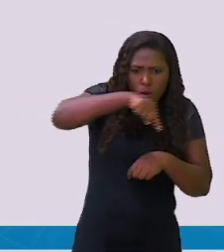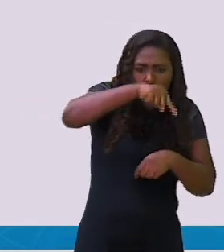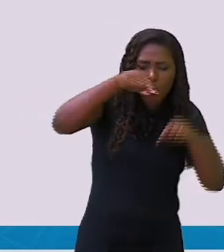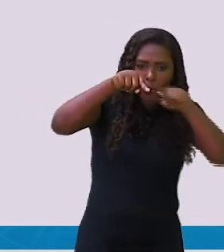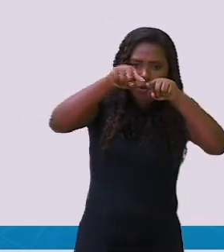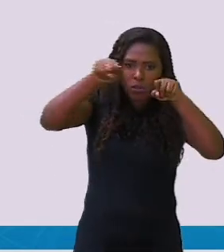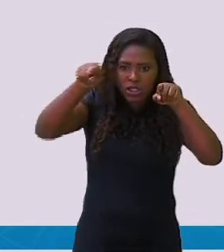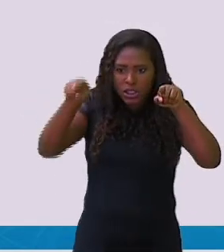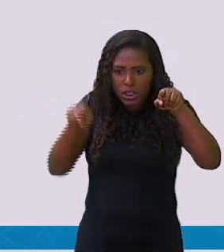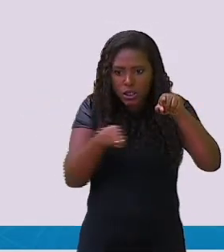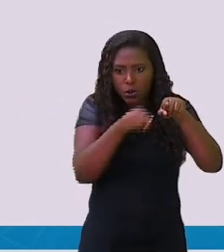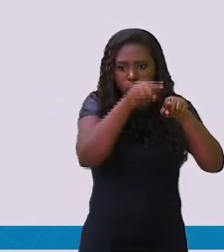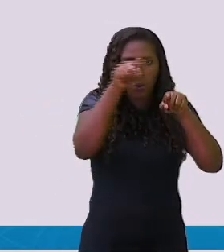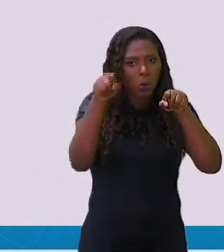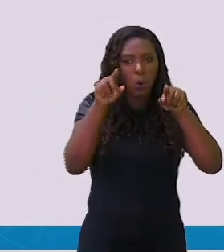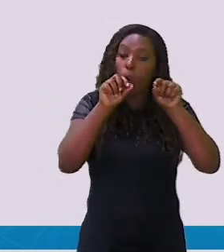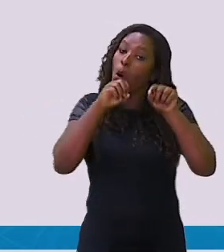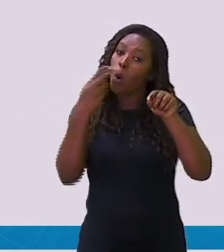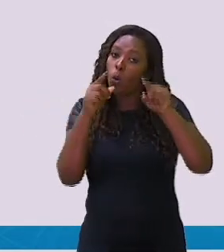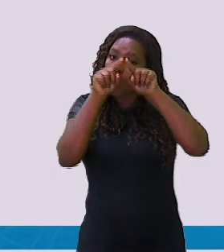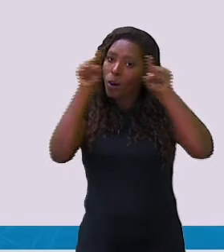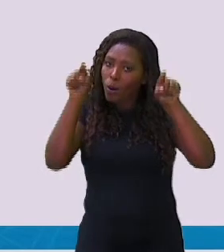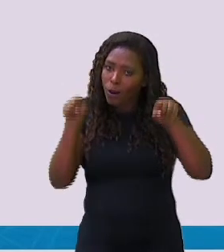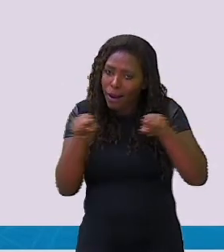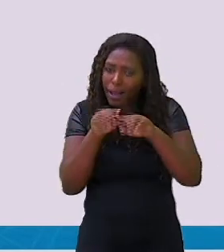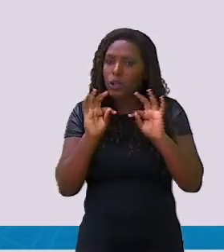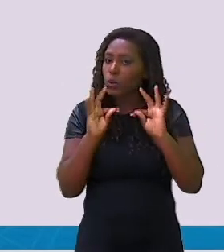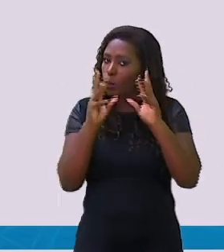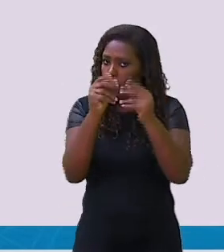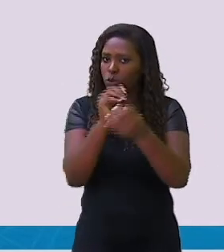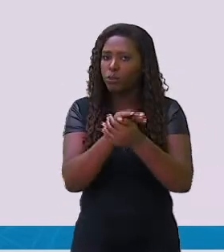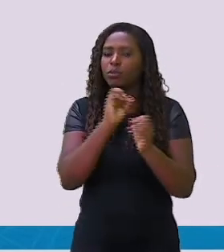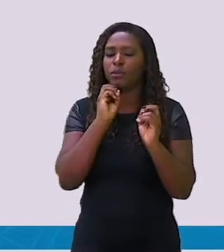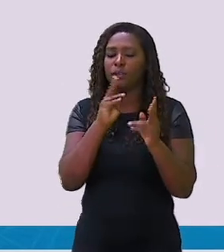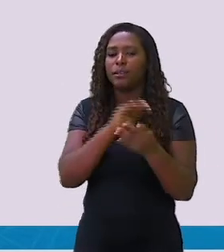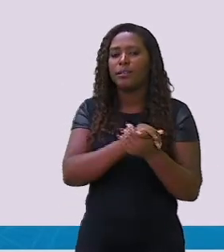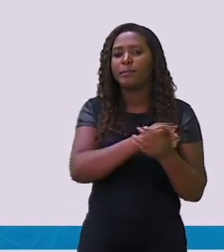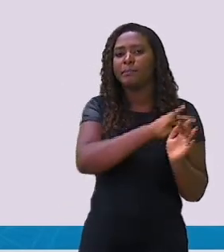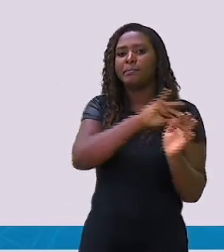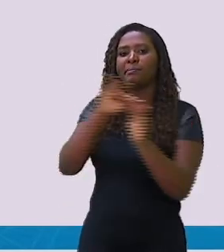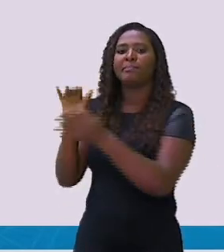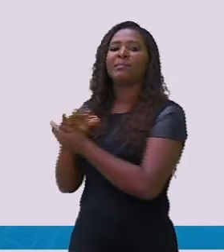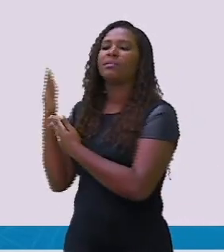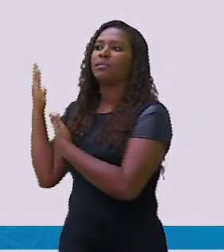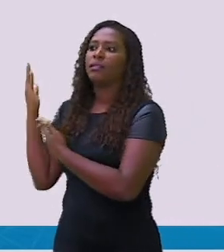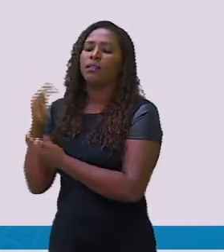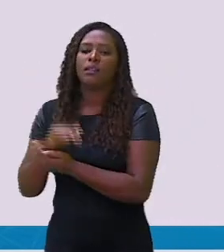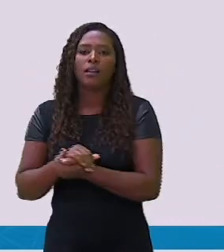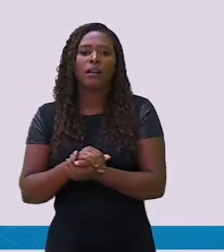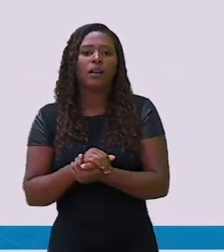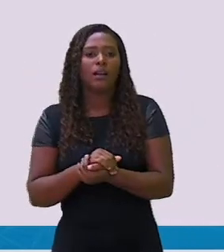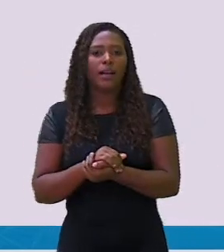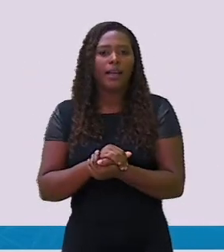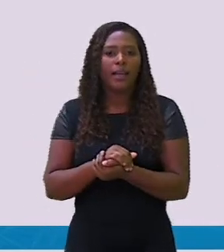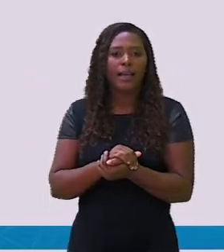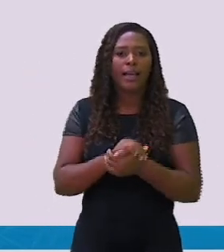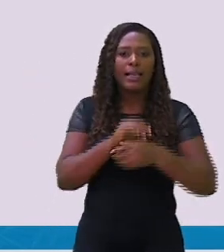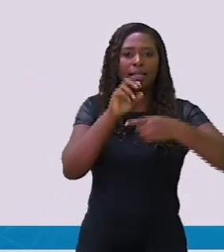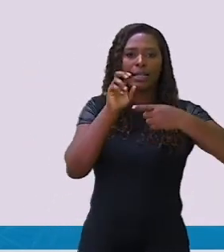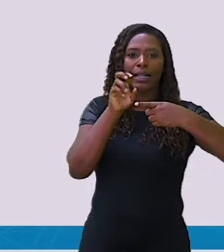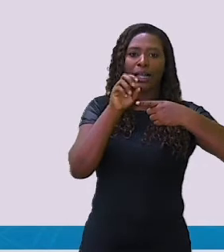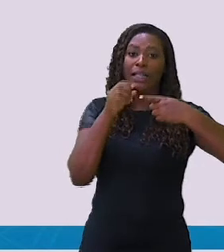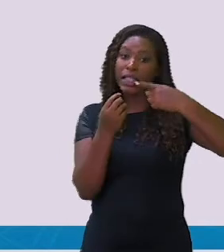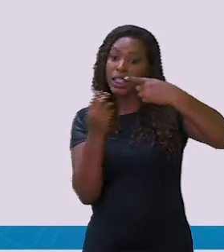denominadores iguais vou repetir esse denominador e fazer aqui olha 5 - 1